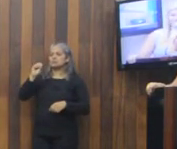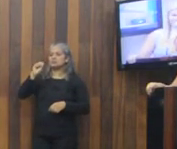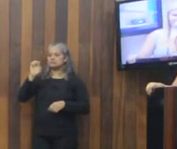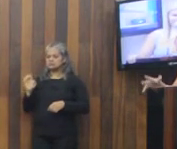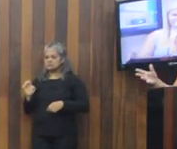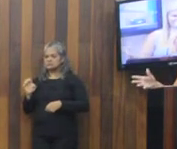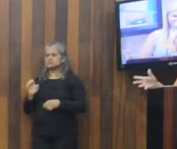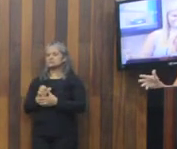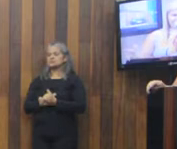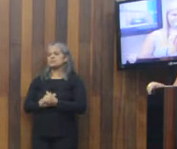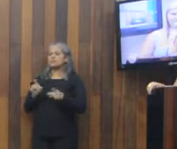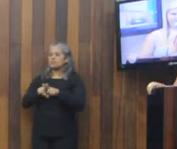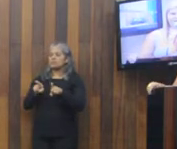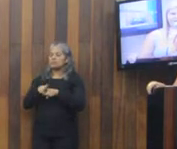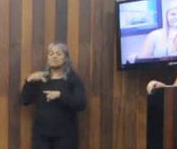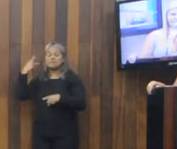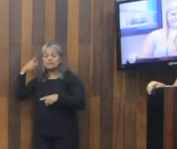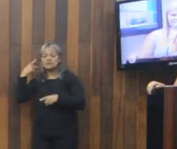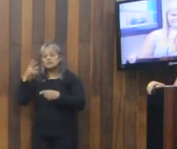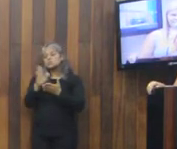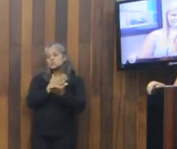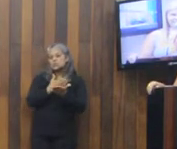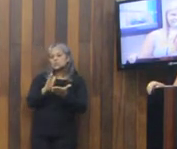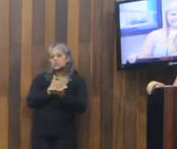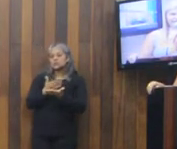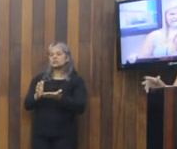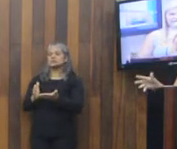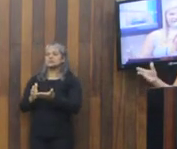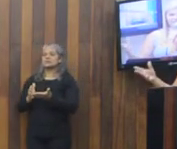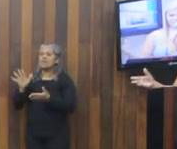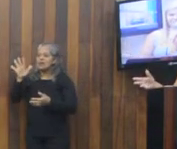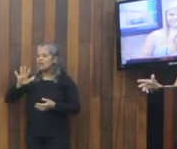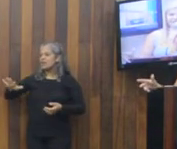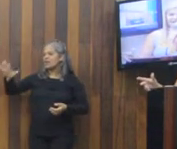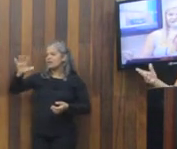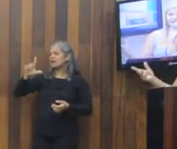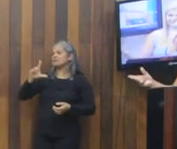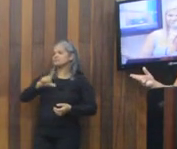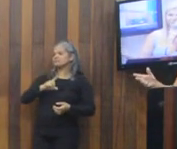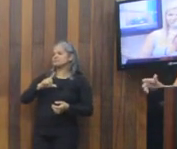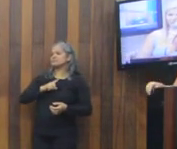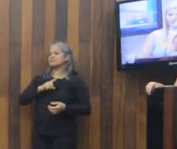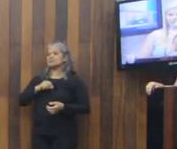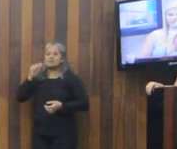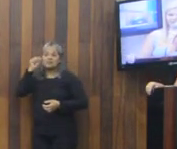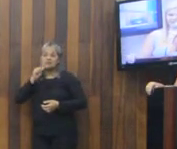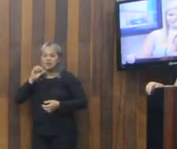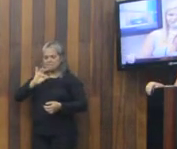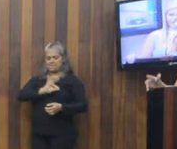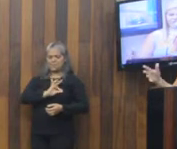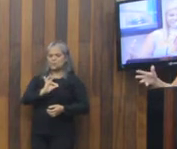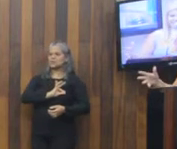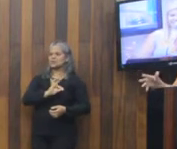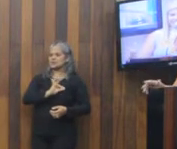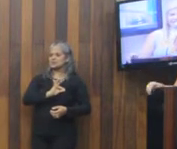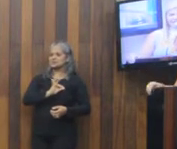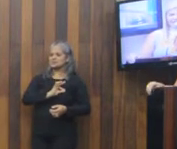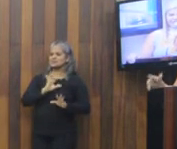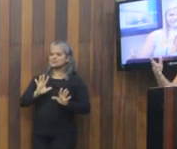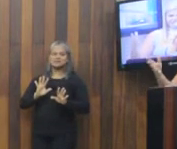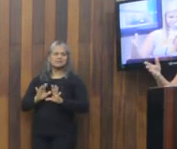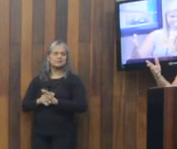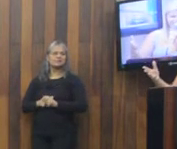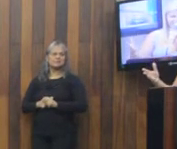Geraldo e vereadores, olha que incrível, né? Lá estava uma policial que, ouvindo tudo como ele relatou, no dia seguinte